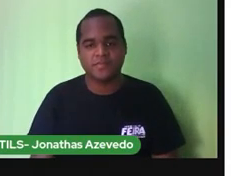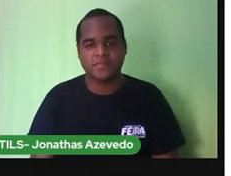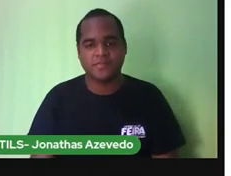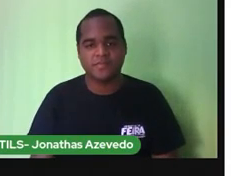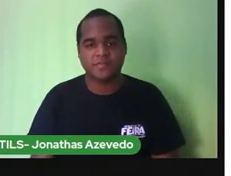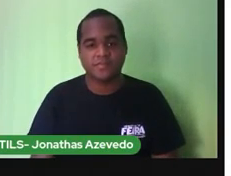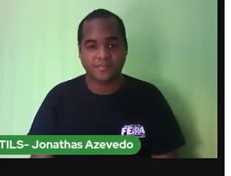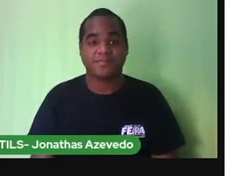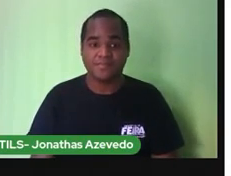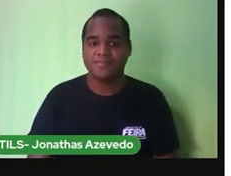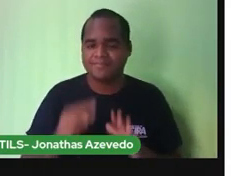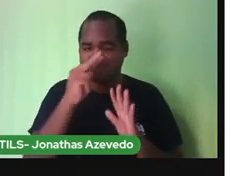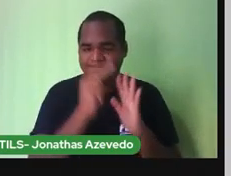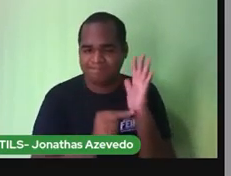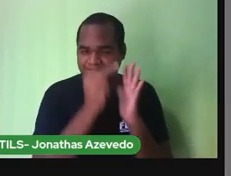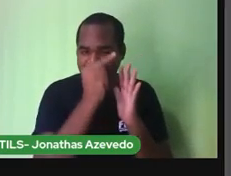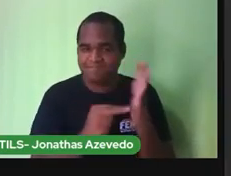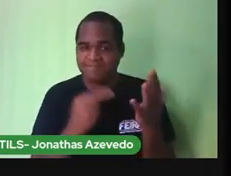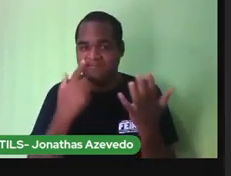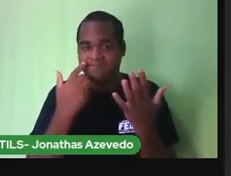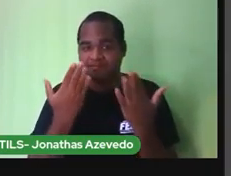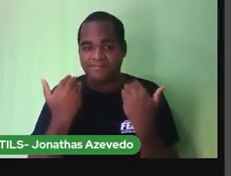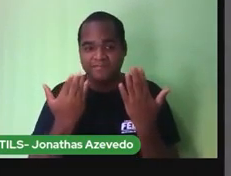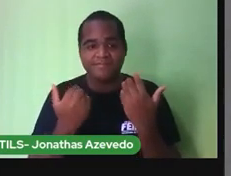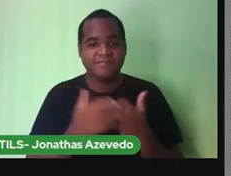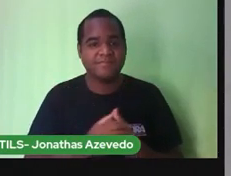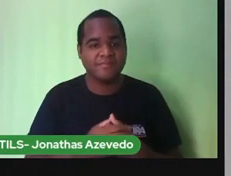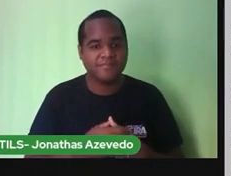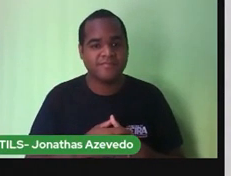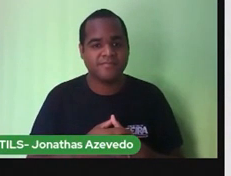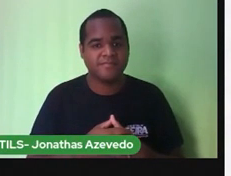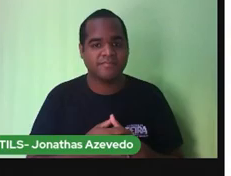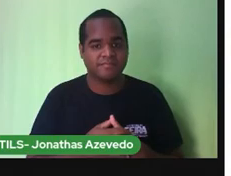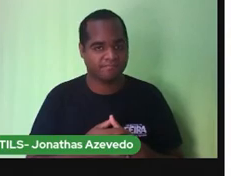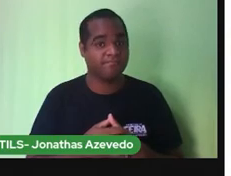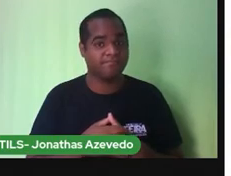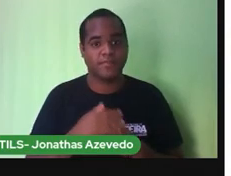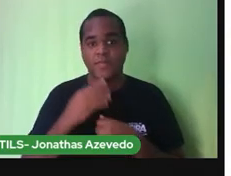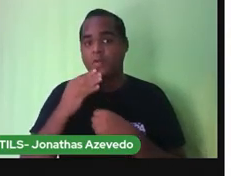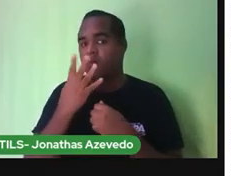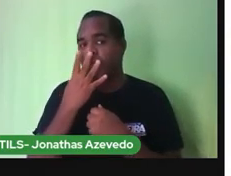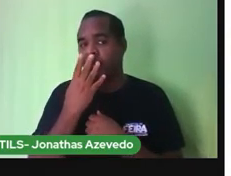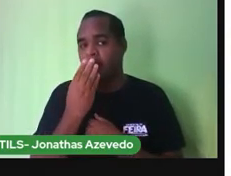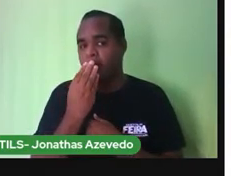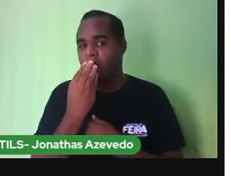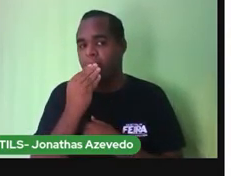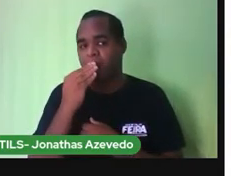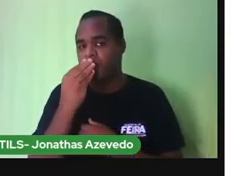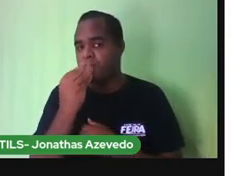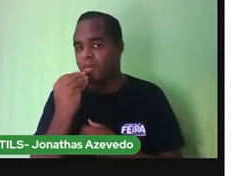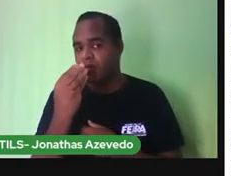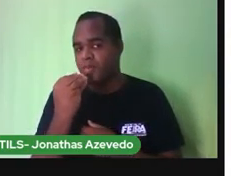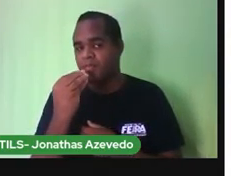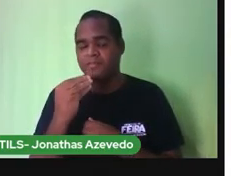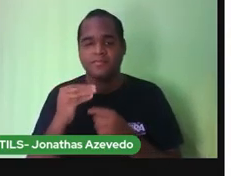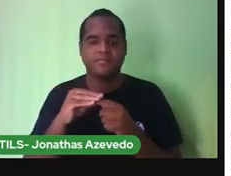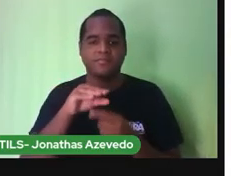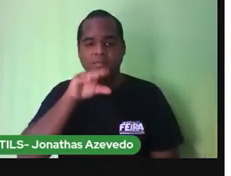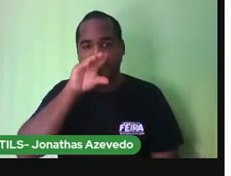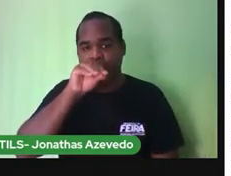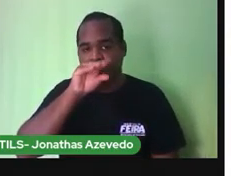e vamos a mais uma leitoinha a UPA eu acho que vocês todos